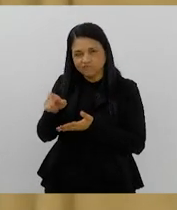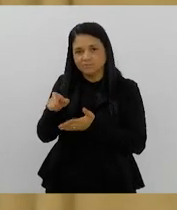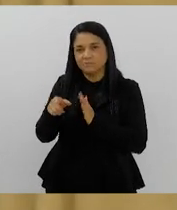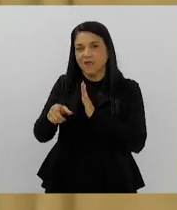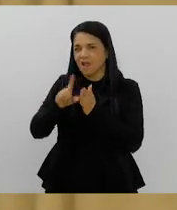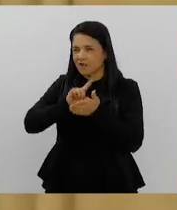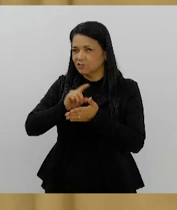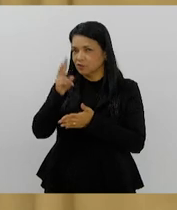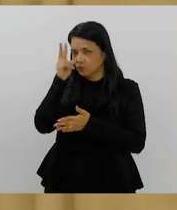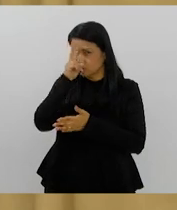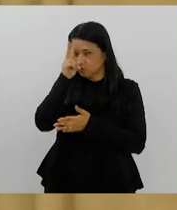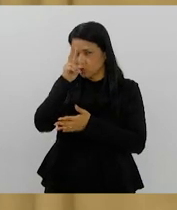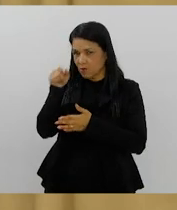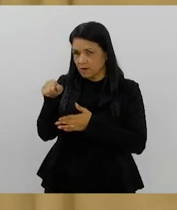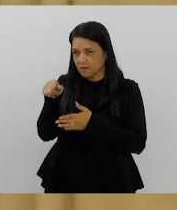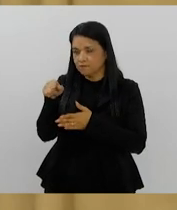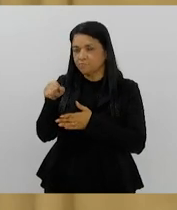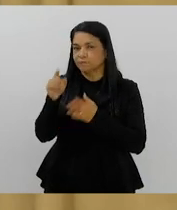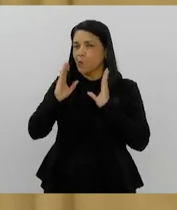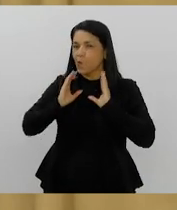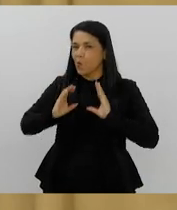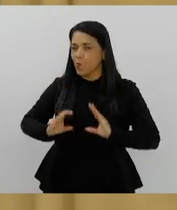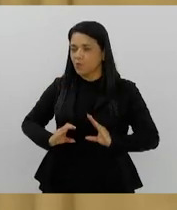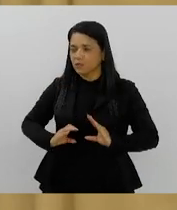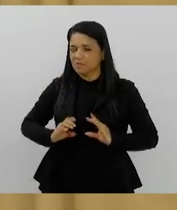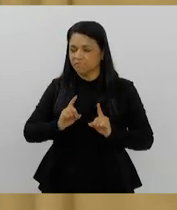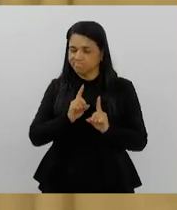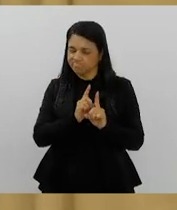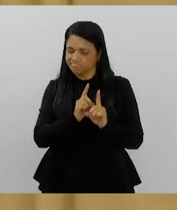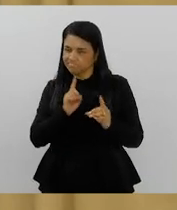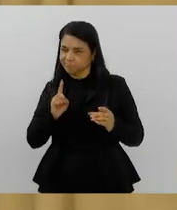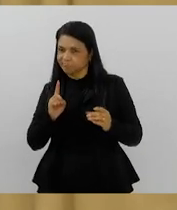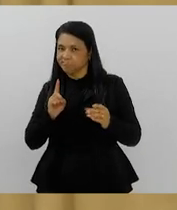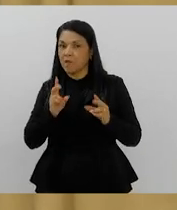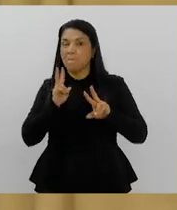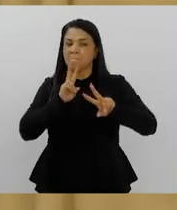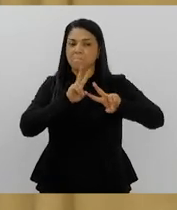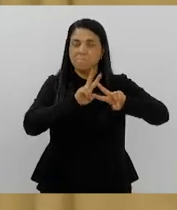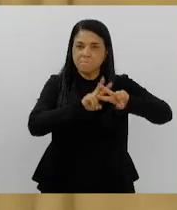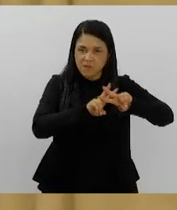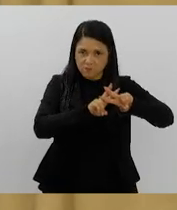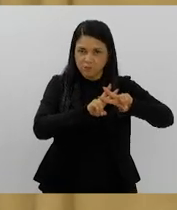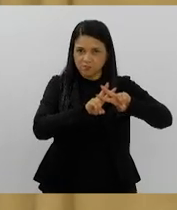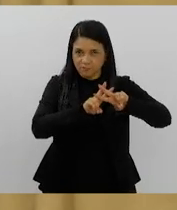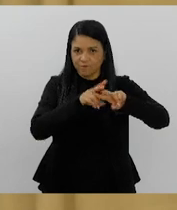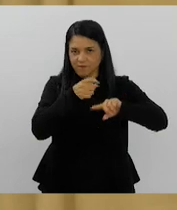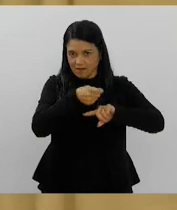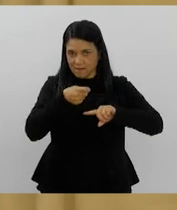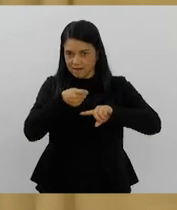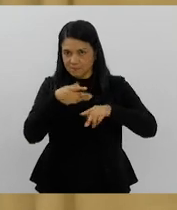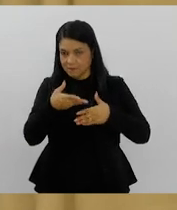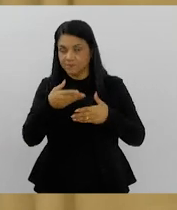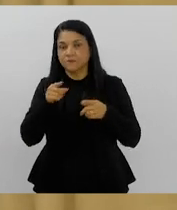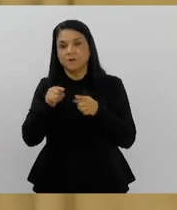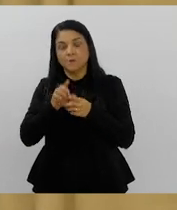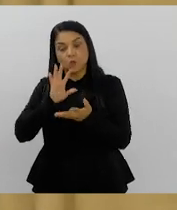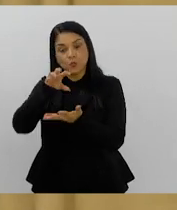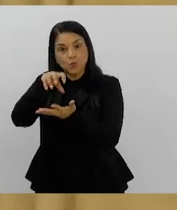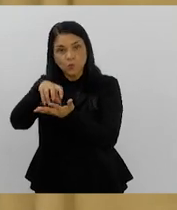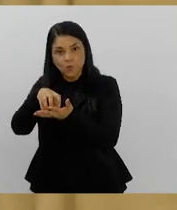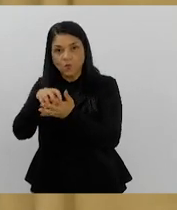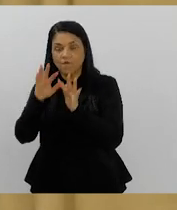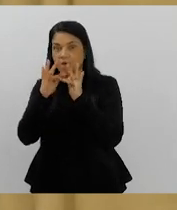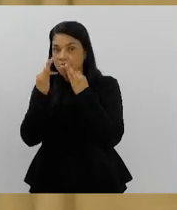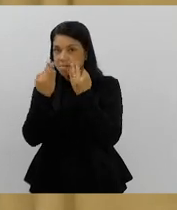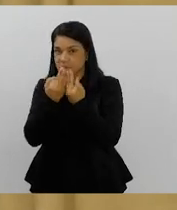de comportamento antissocial, ele já tinha sido preso. Também a gente verificou que o núcleo familiar dele